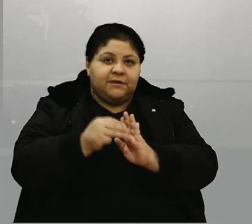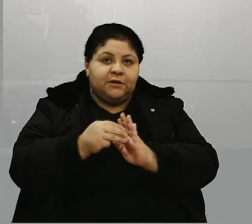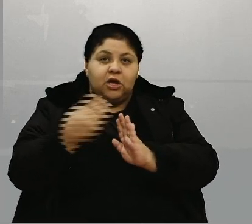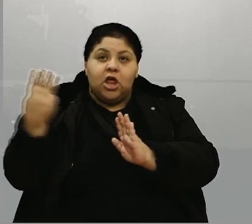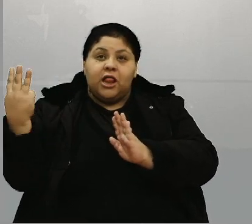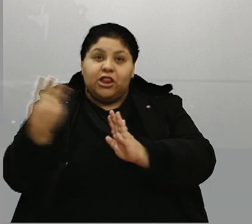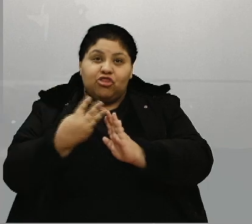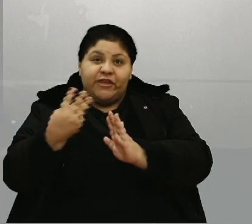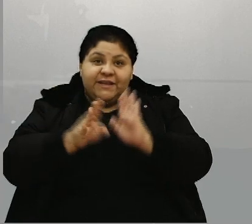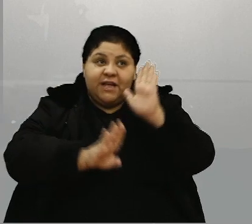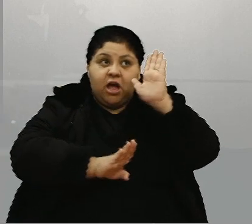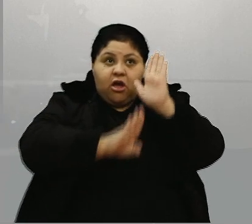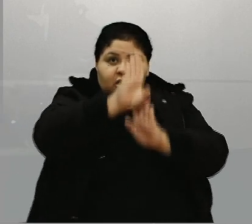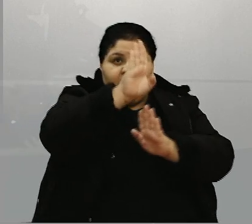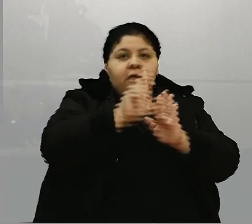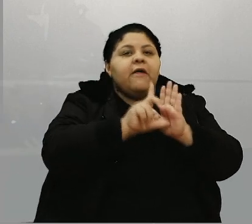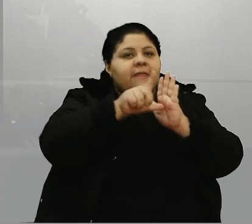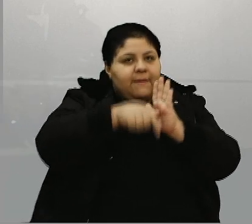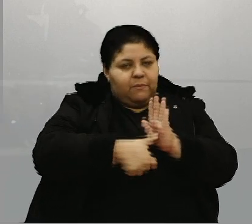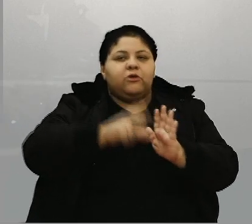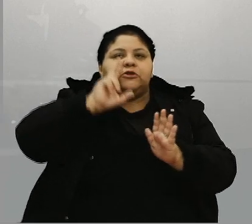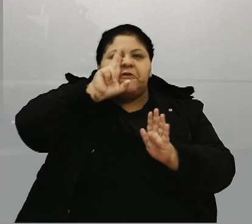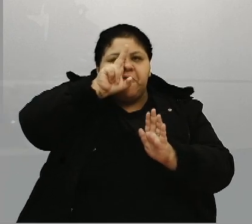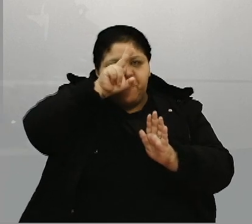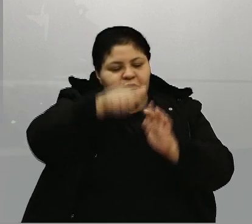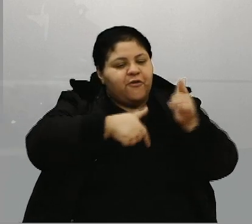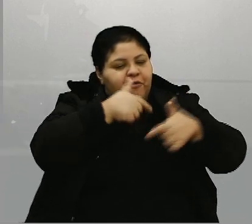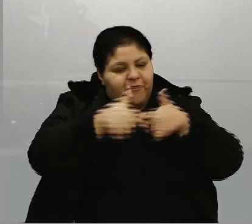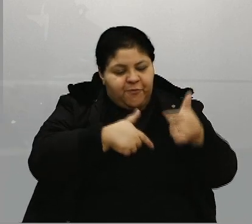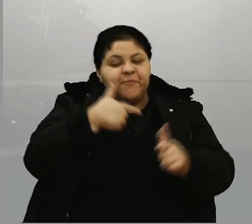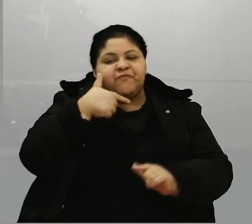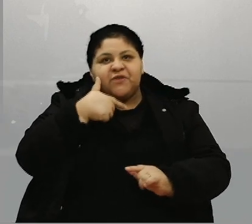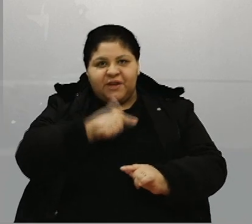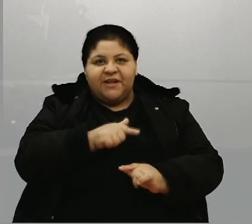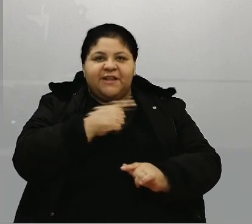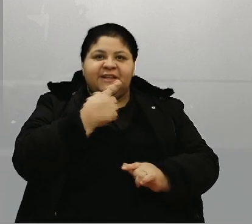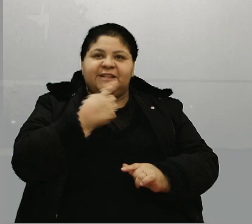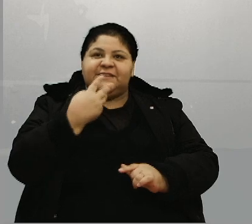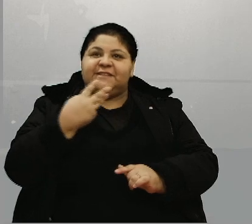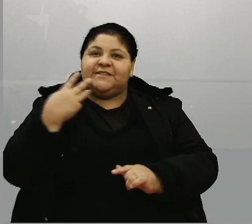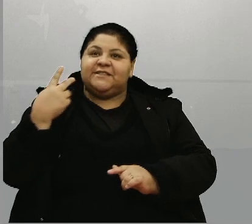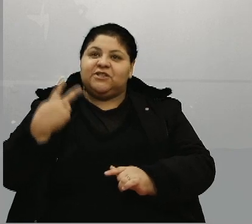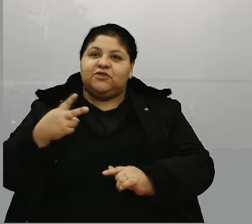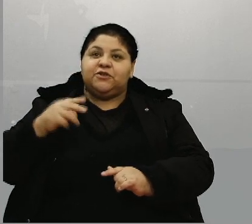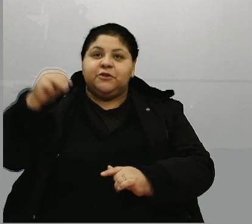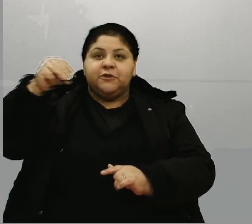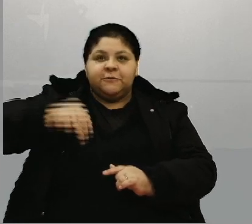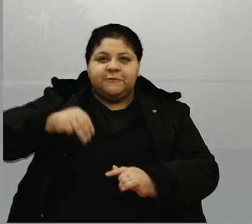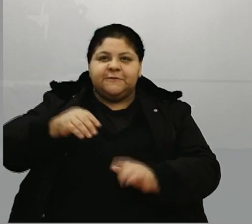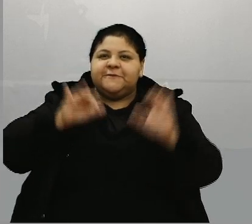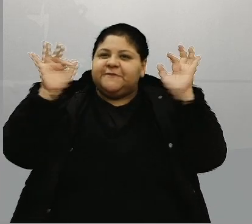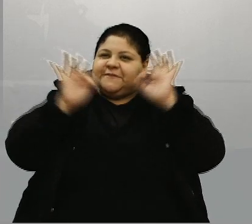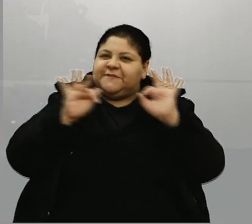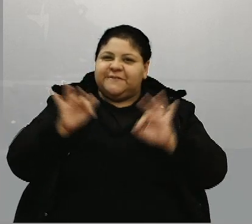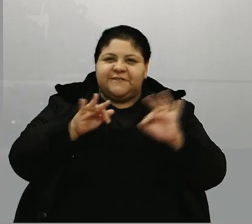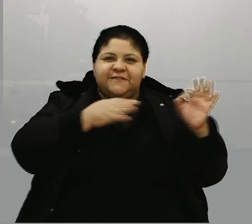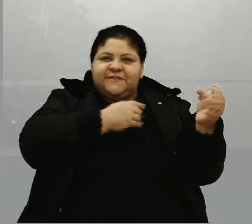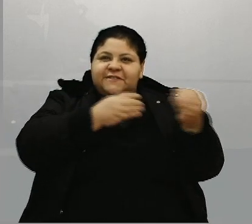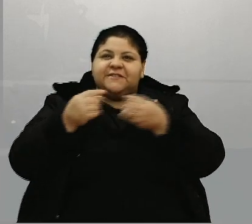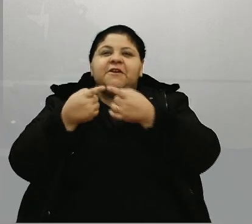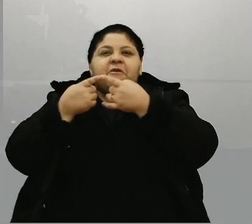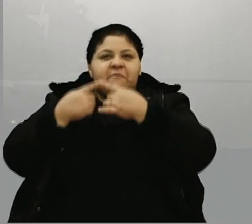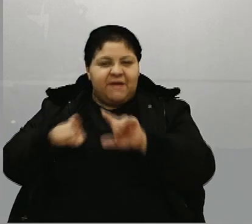terceiro lançamento, após muito esforço e dedicação, conseguimos 132 metros. A felicidade era imensa, mas